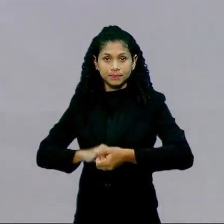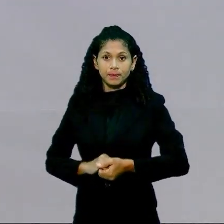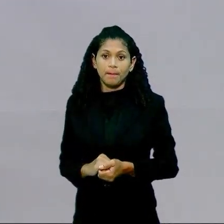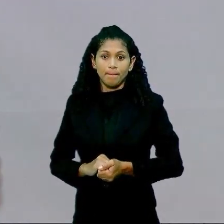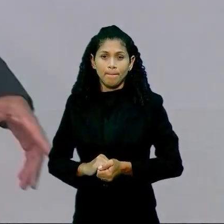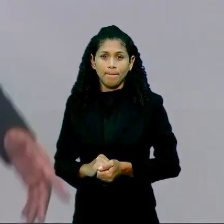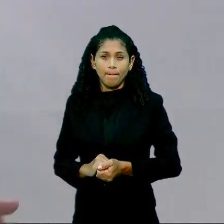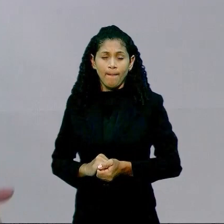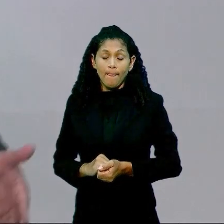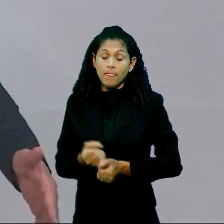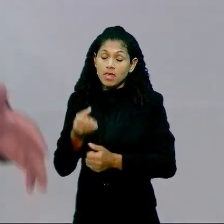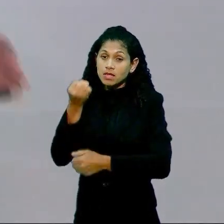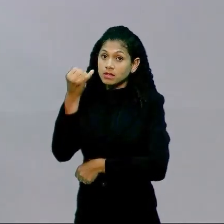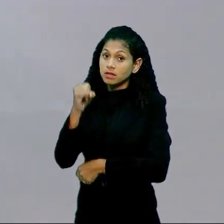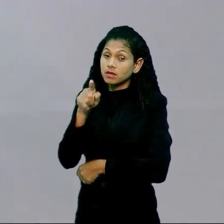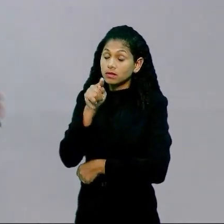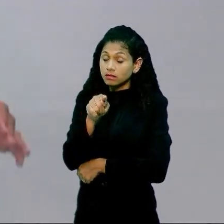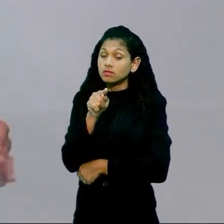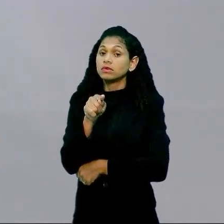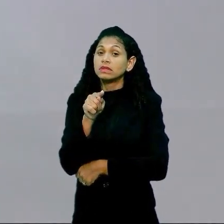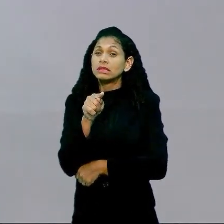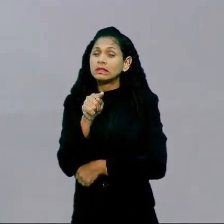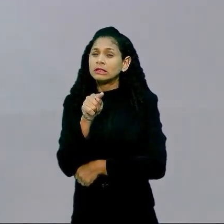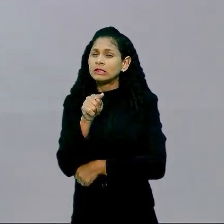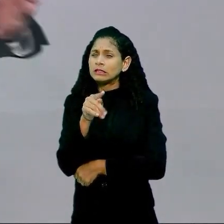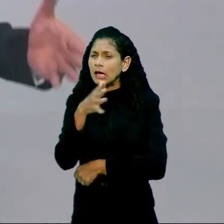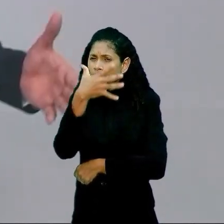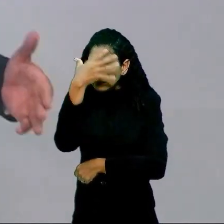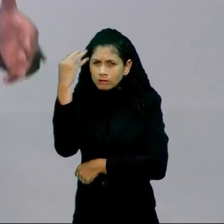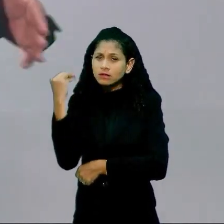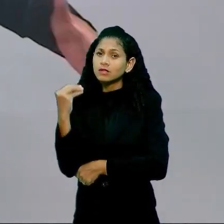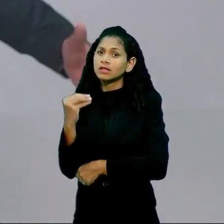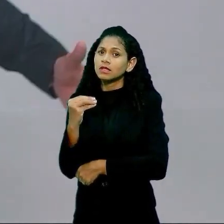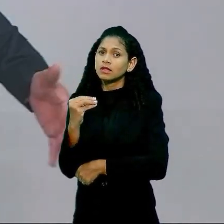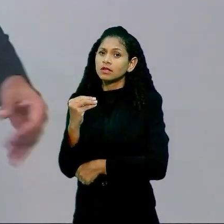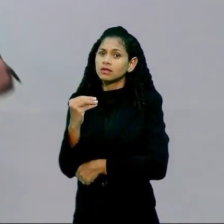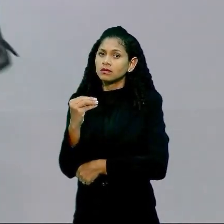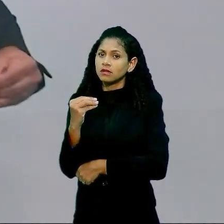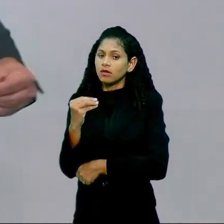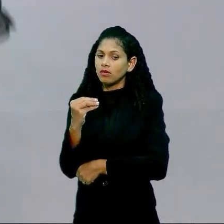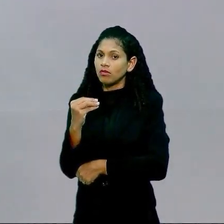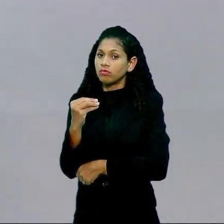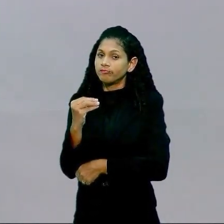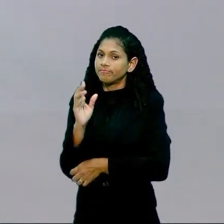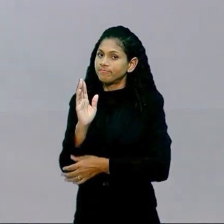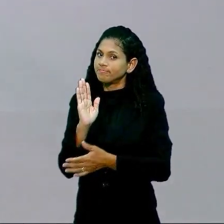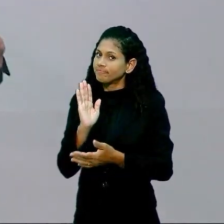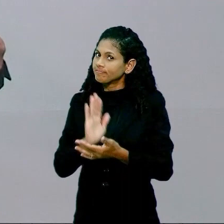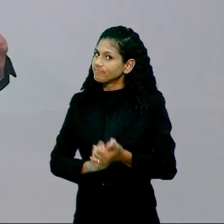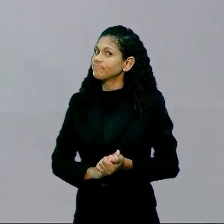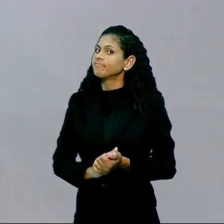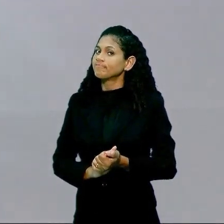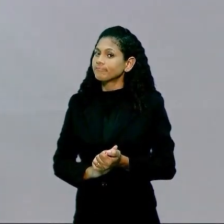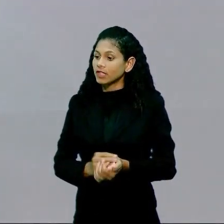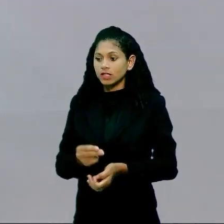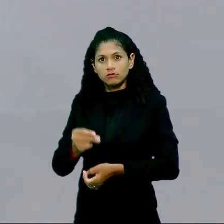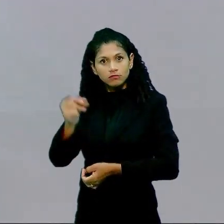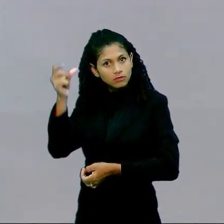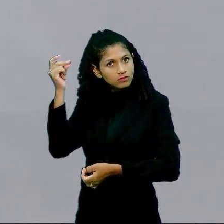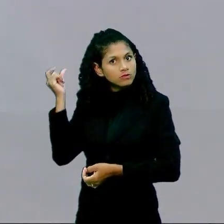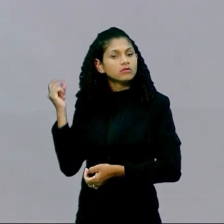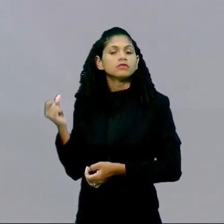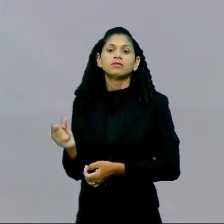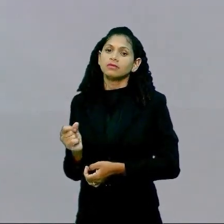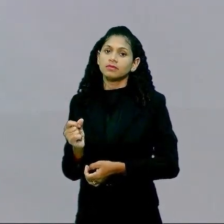não lembre, meu amor, vou gingar aí que daí é fundamental, tá? É fundamental que você saiba.